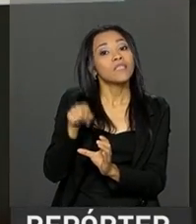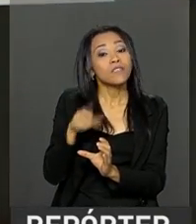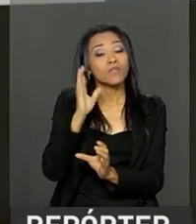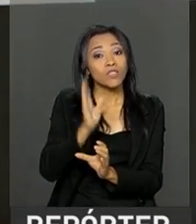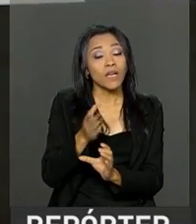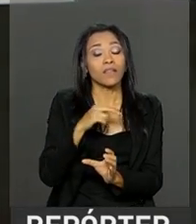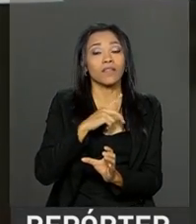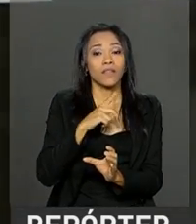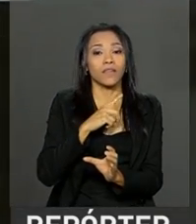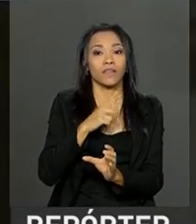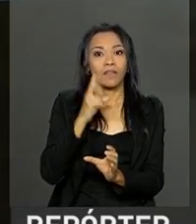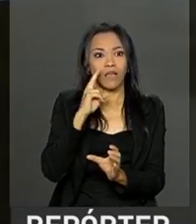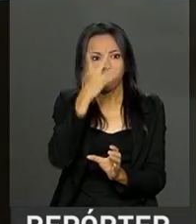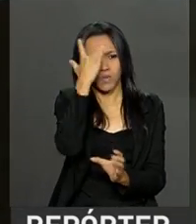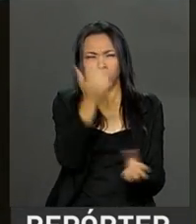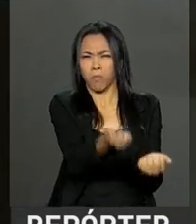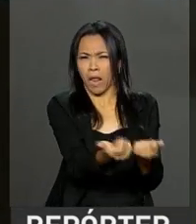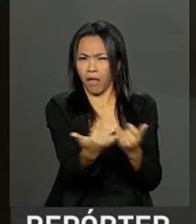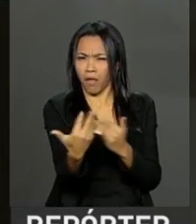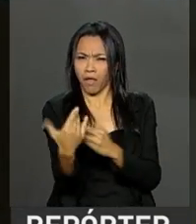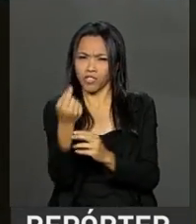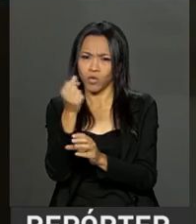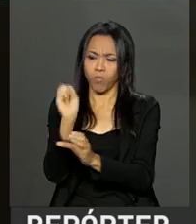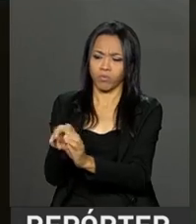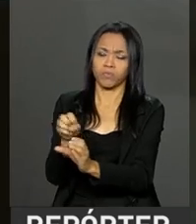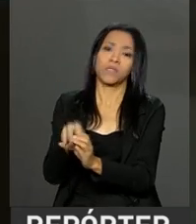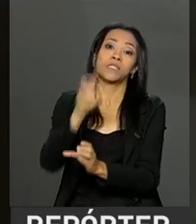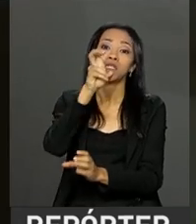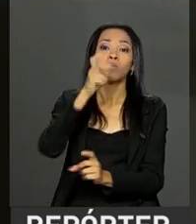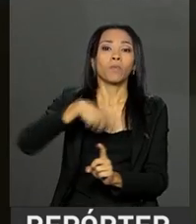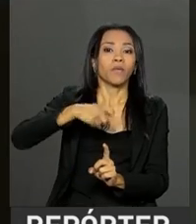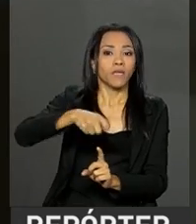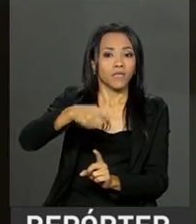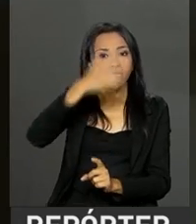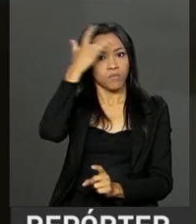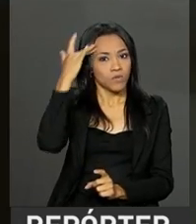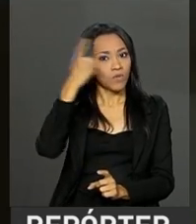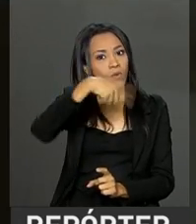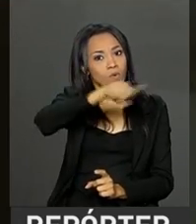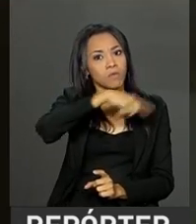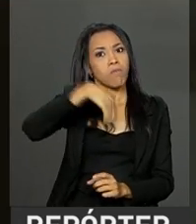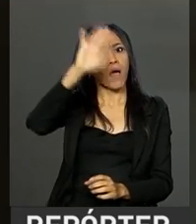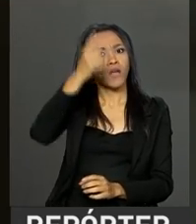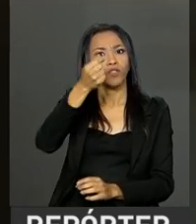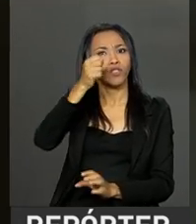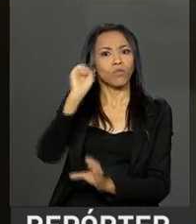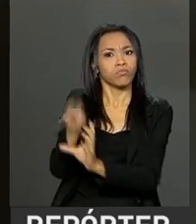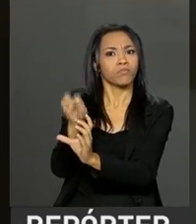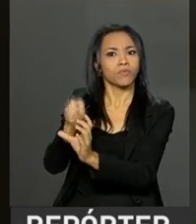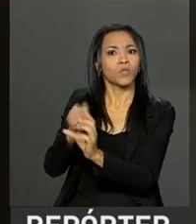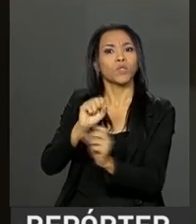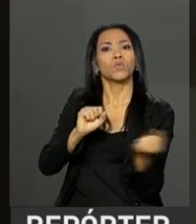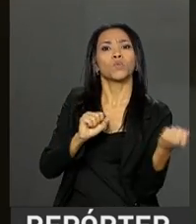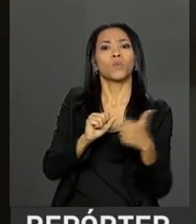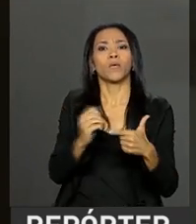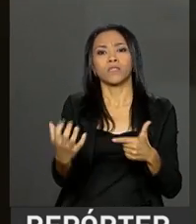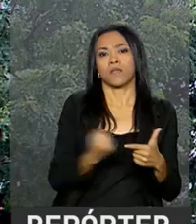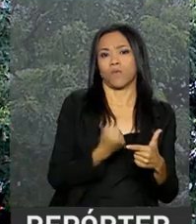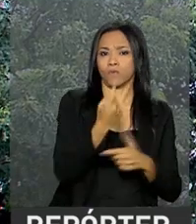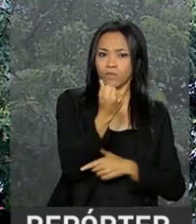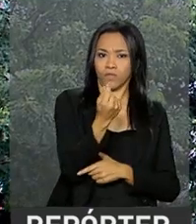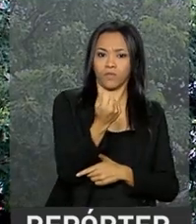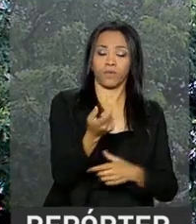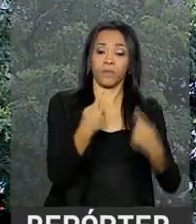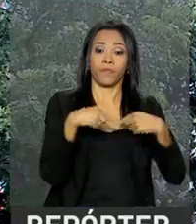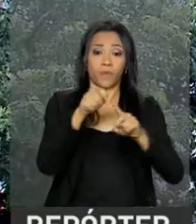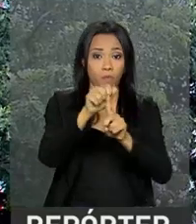nos depósitos pela primeira vez em cinco meses os brasileiros colocaram mais dinheiro do que na poupança